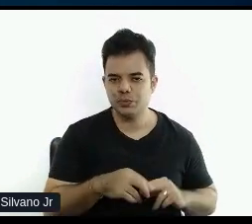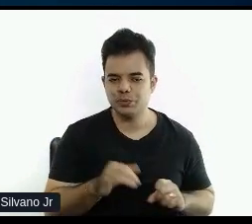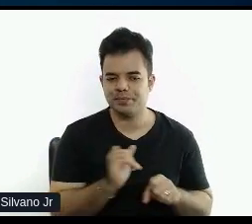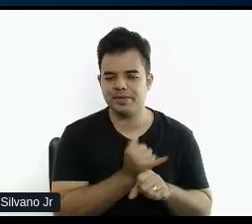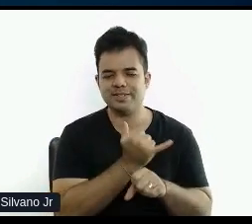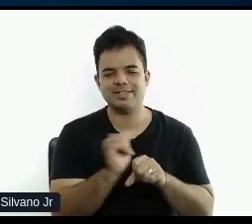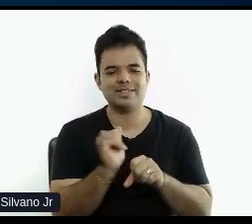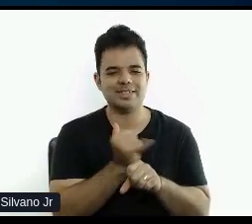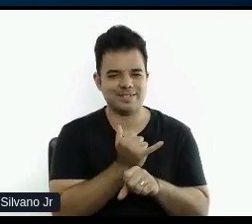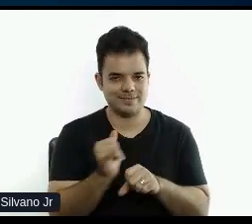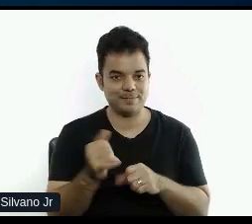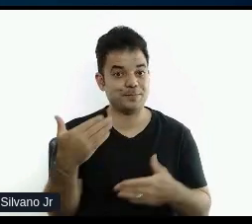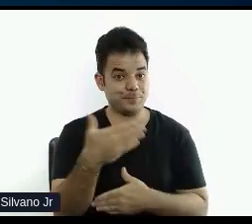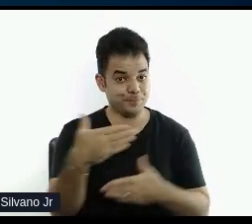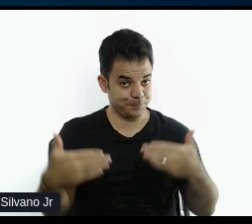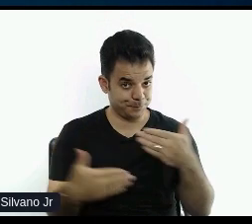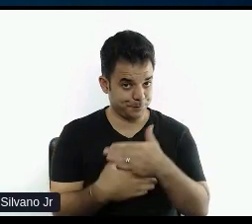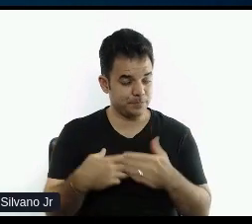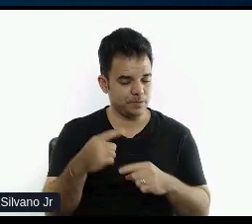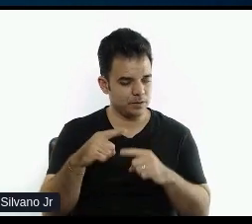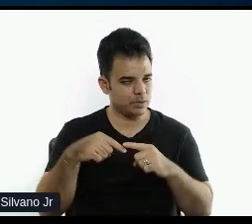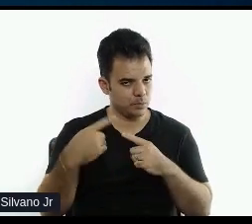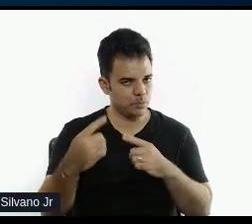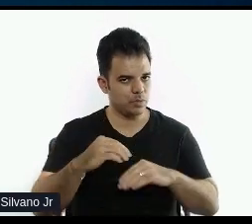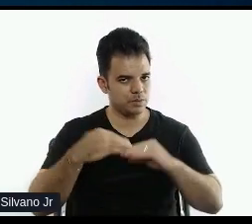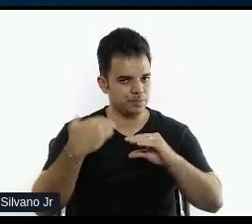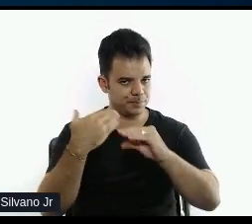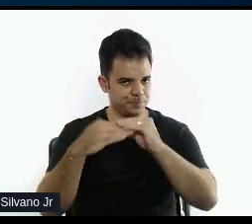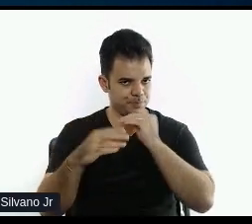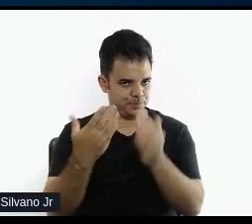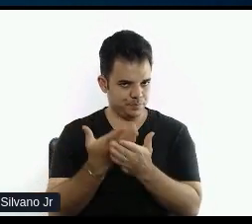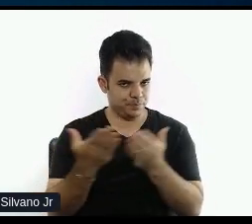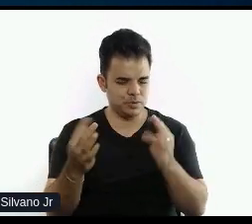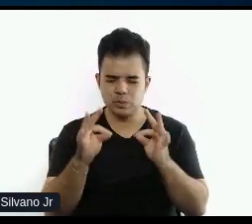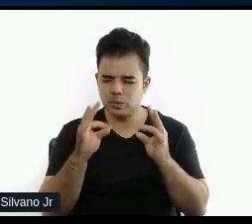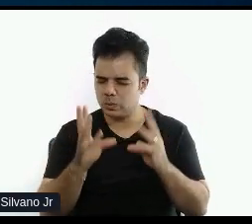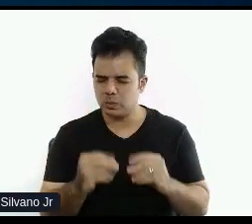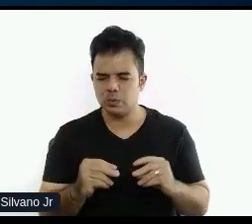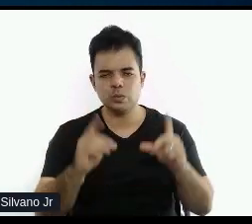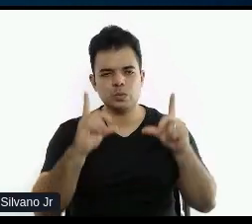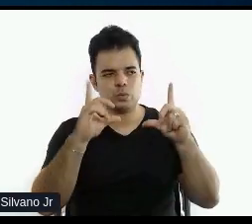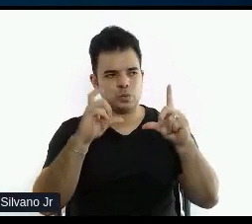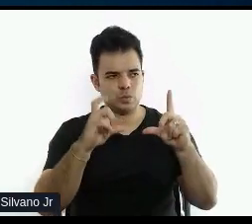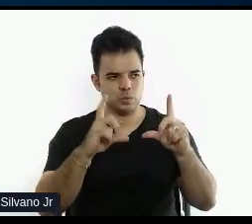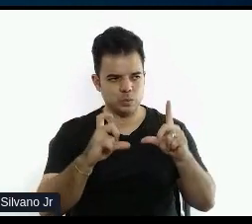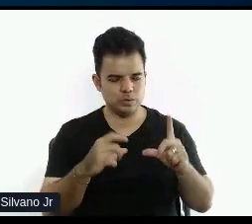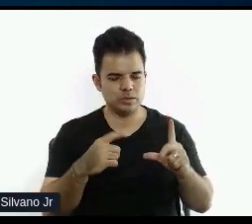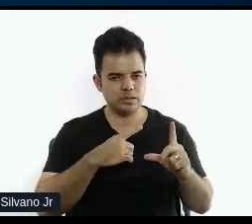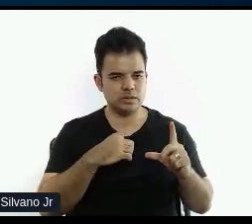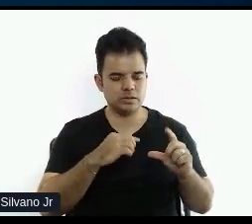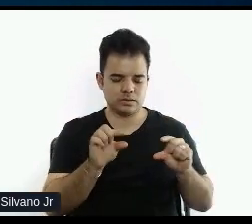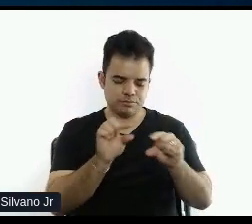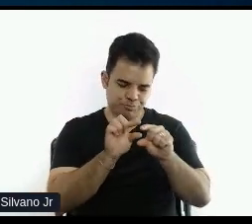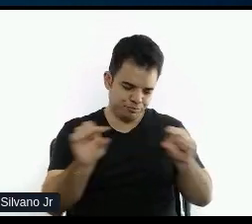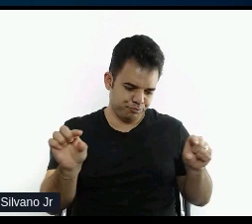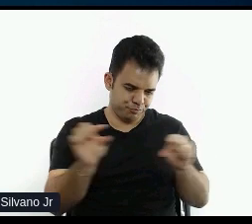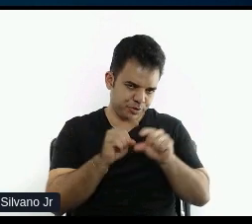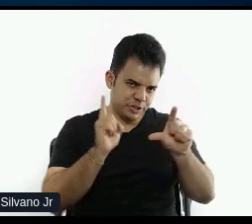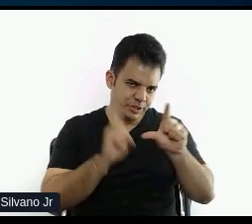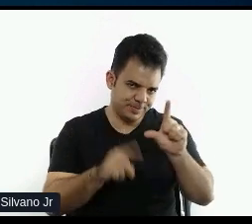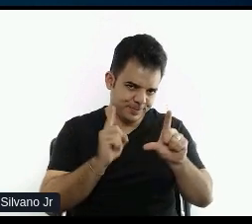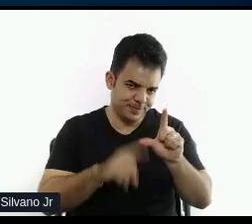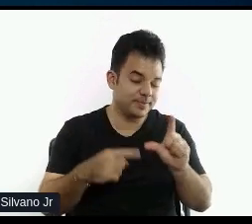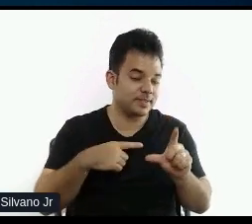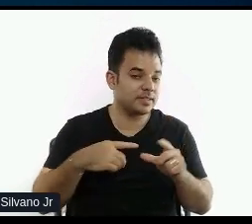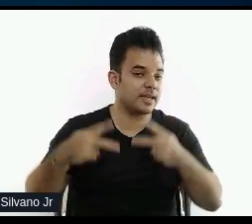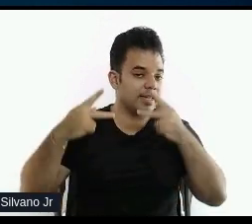Os slides eu vou compartilhar com vocês, pessoal. Nos slides, todas as imagens eu coloquei descrições, e a gente tem 2 links aqui